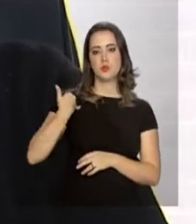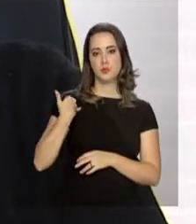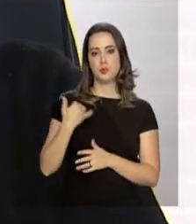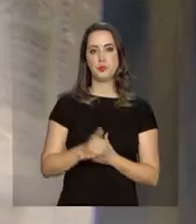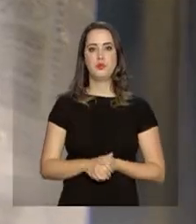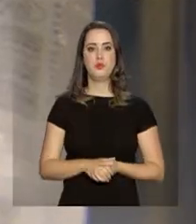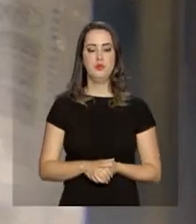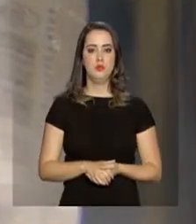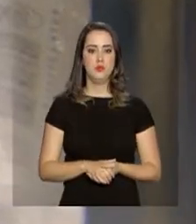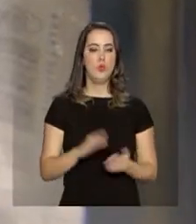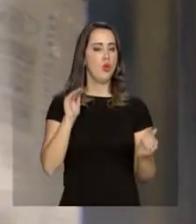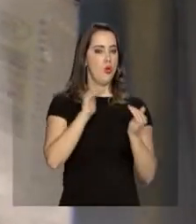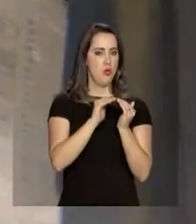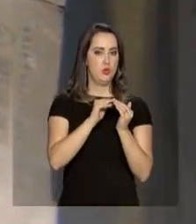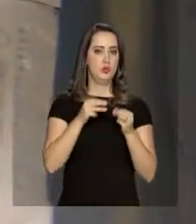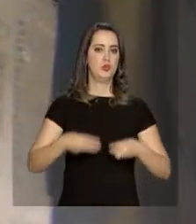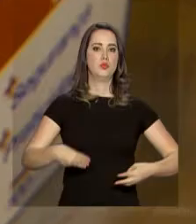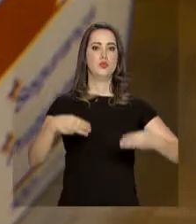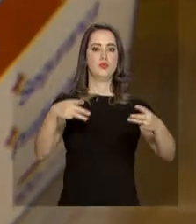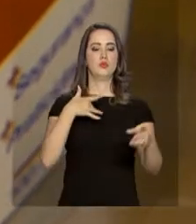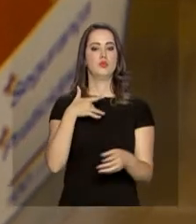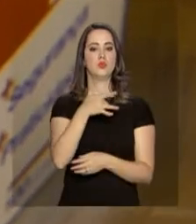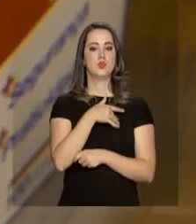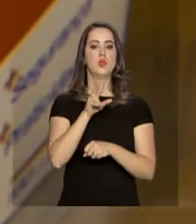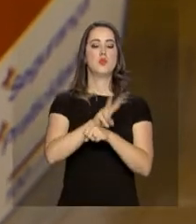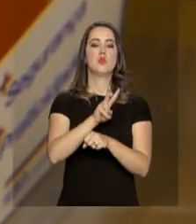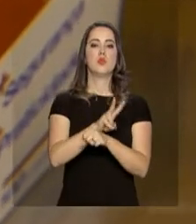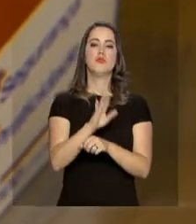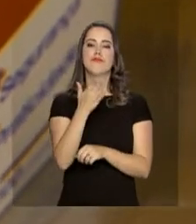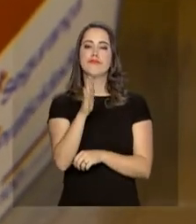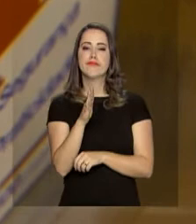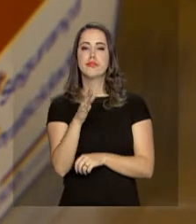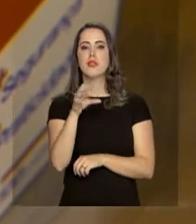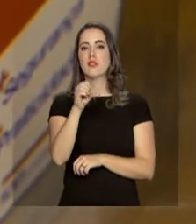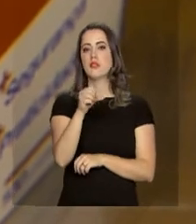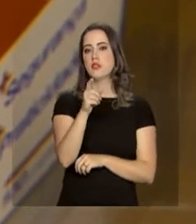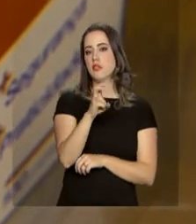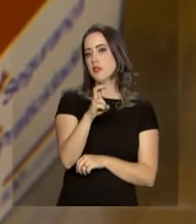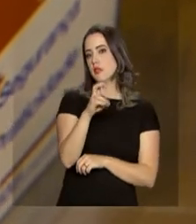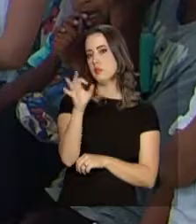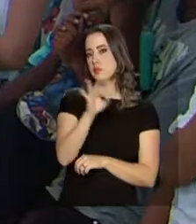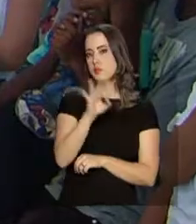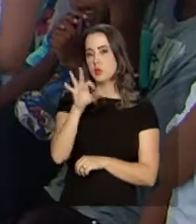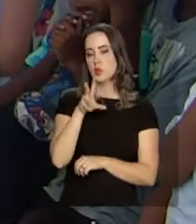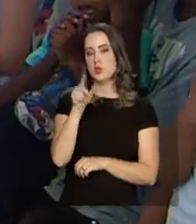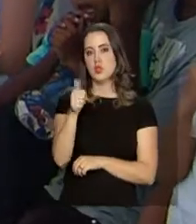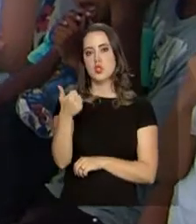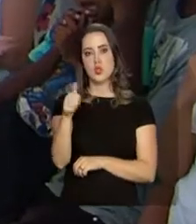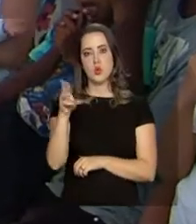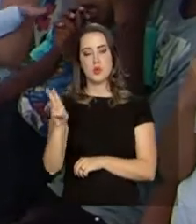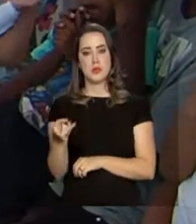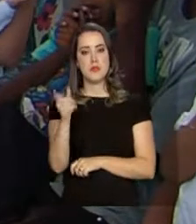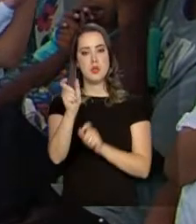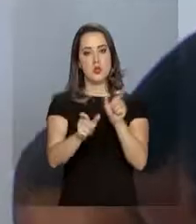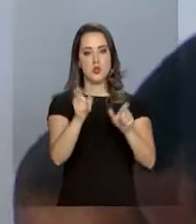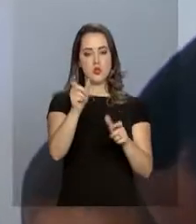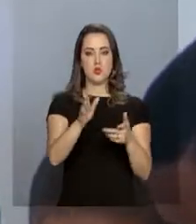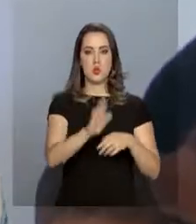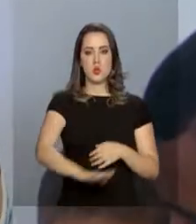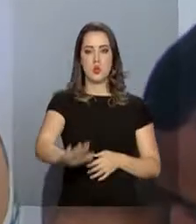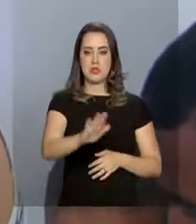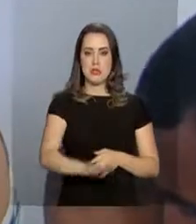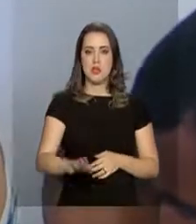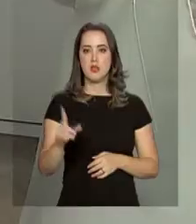de idade a meta do ministério da saúde é imunizar pelo menos 95% das 11 milhões e 200 mil